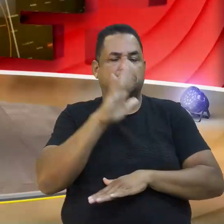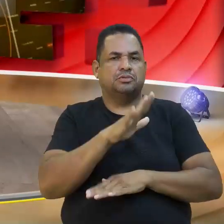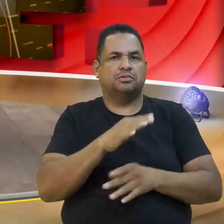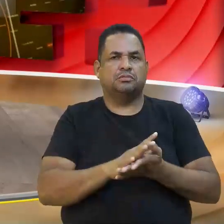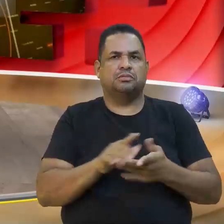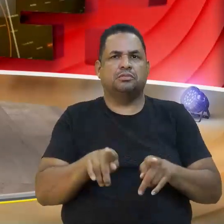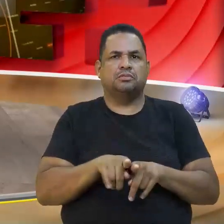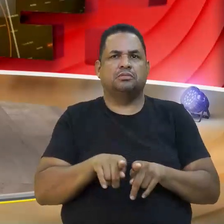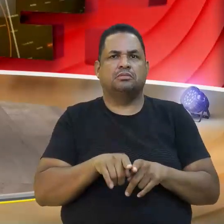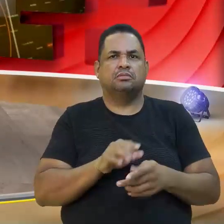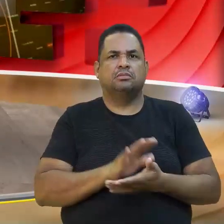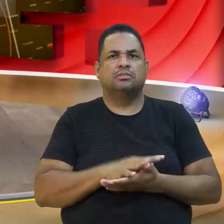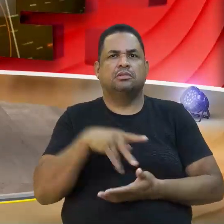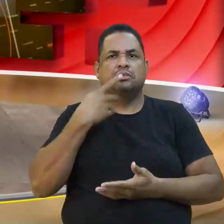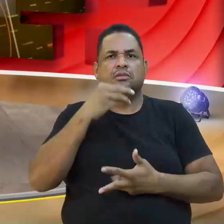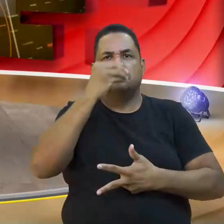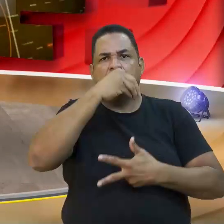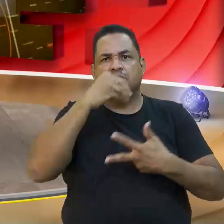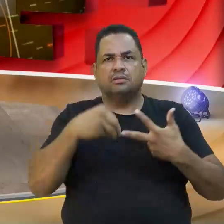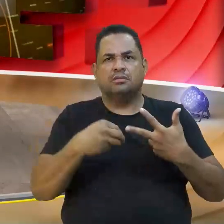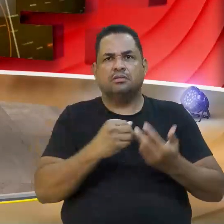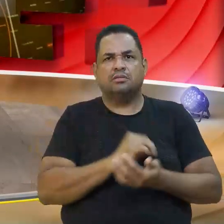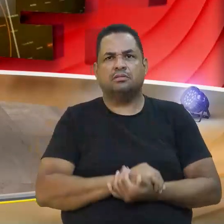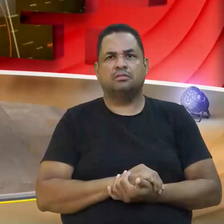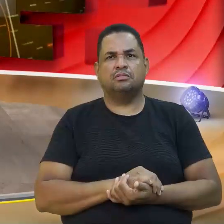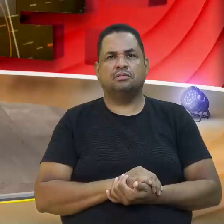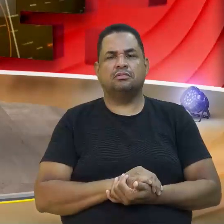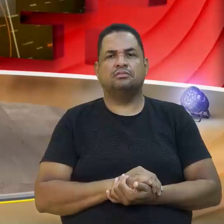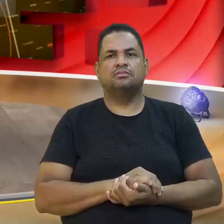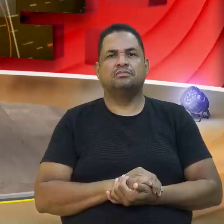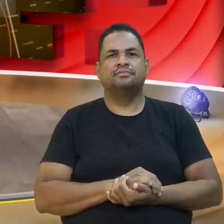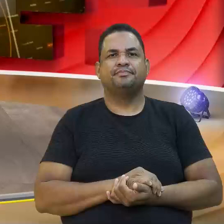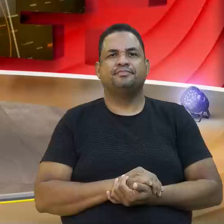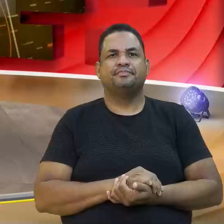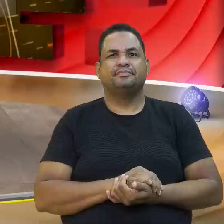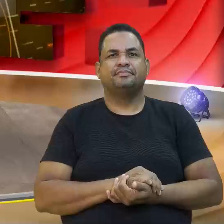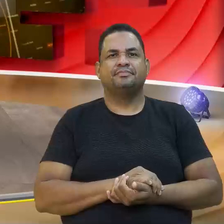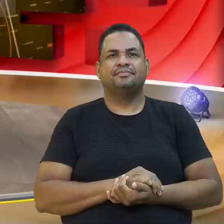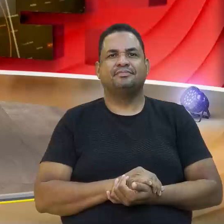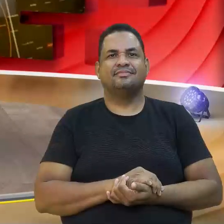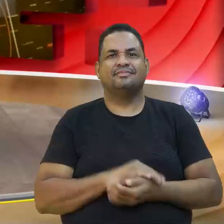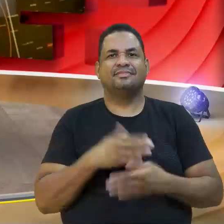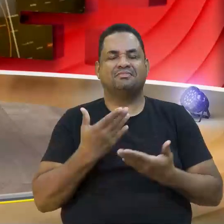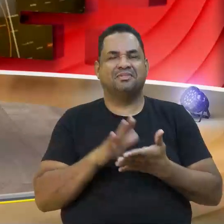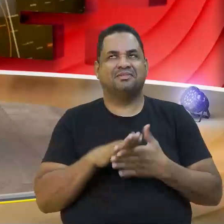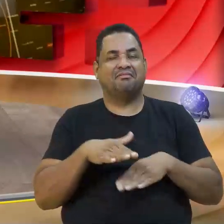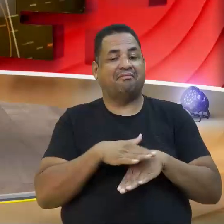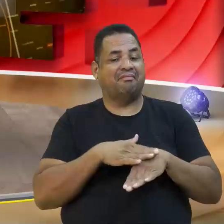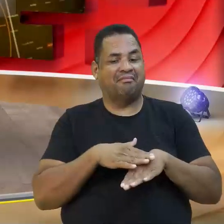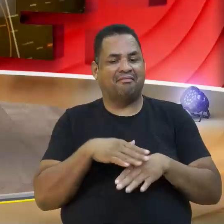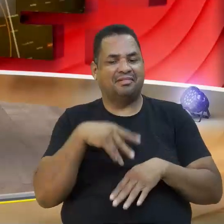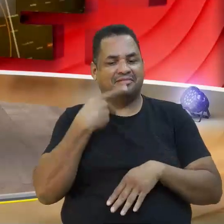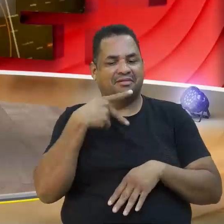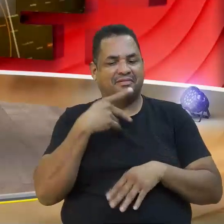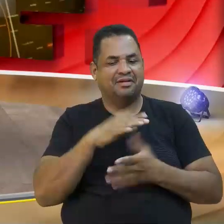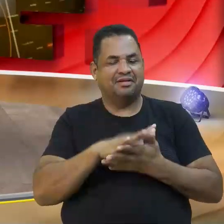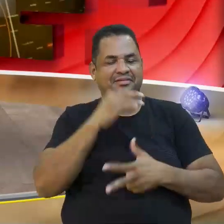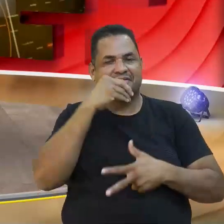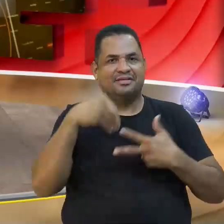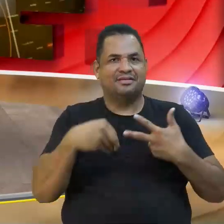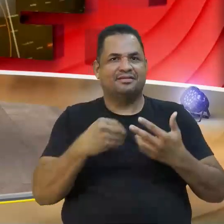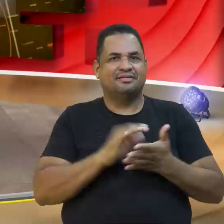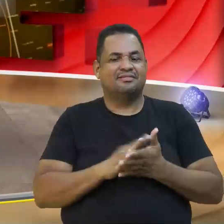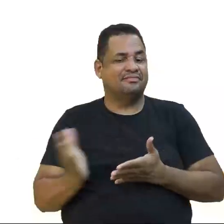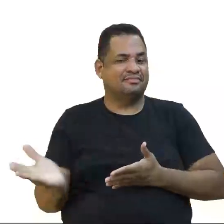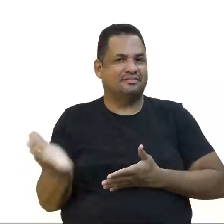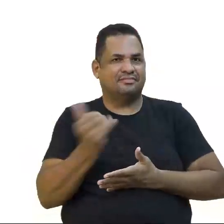falou de Enem 2 vezes. Não consigo, gente. Eu não falei nenhuma ainda, mas quando eu começar a falar, já viu. Não tem como. Vamos lá